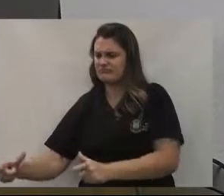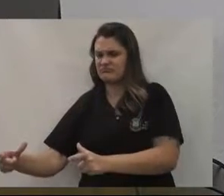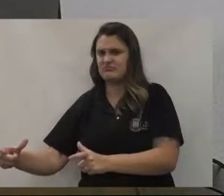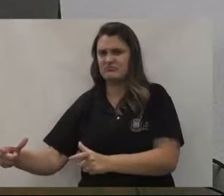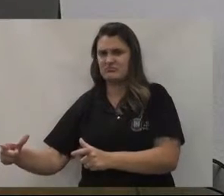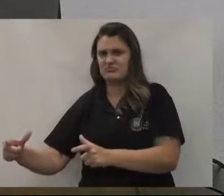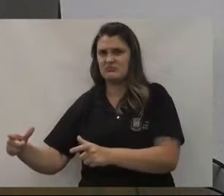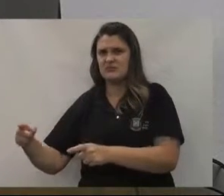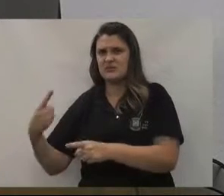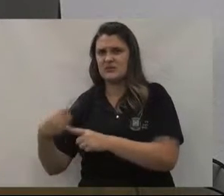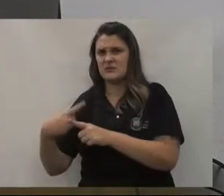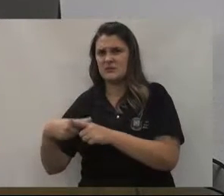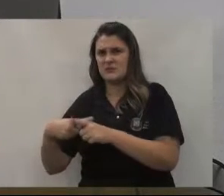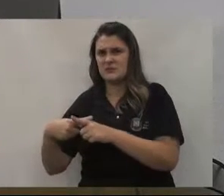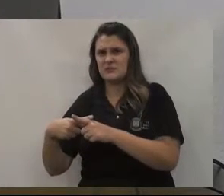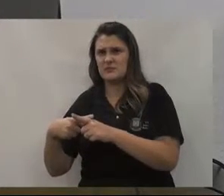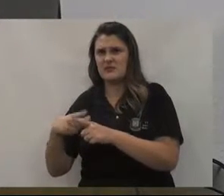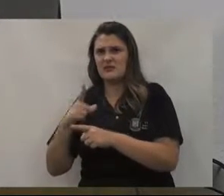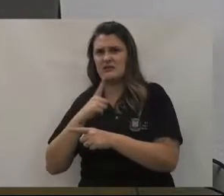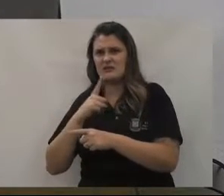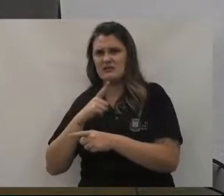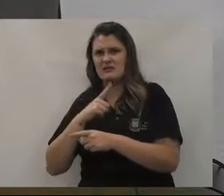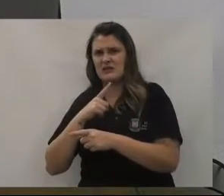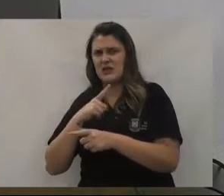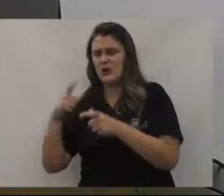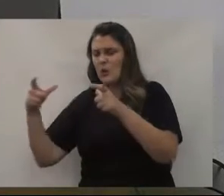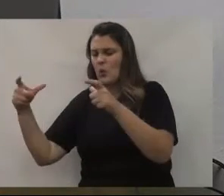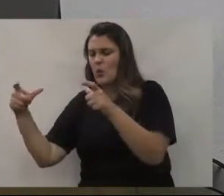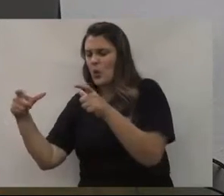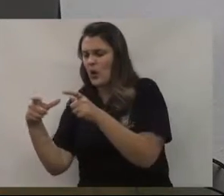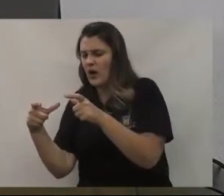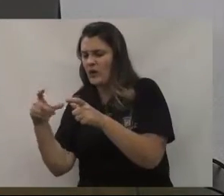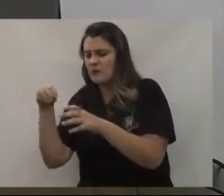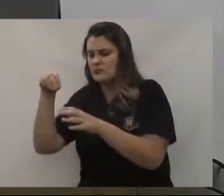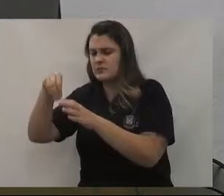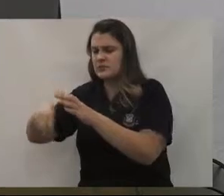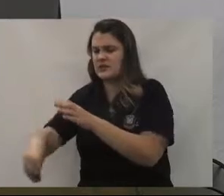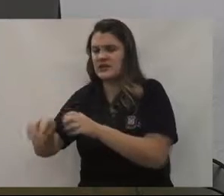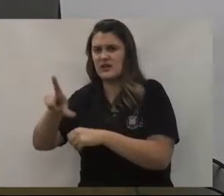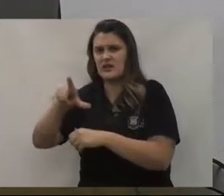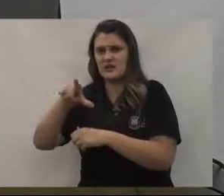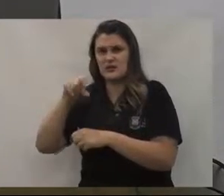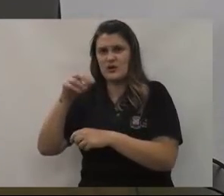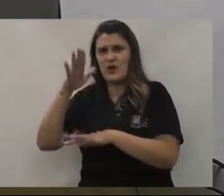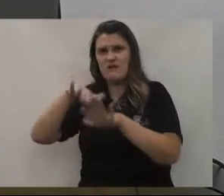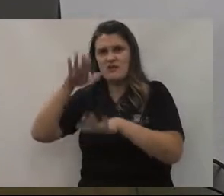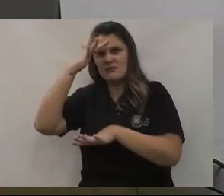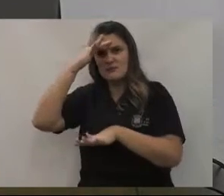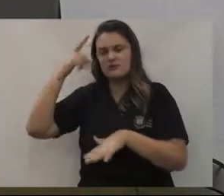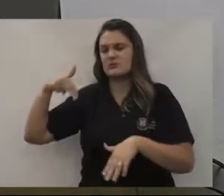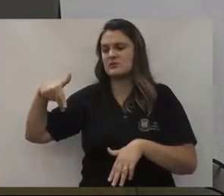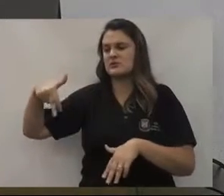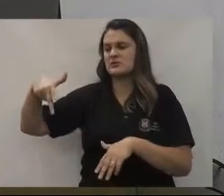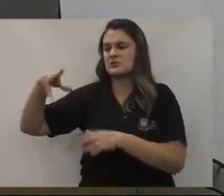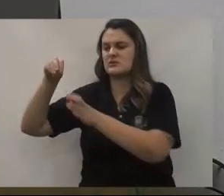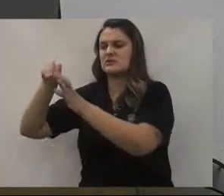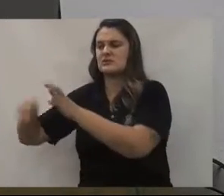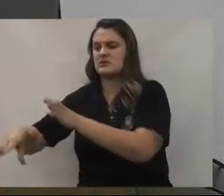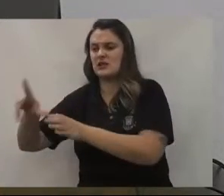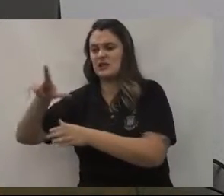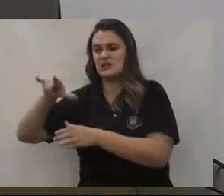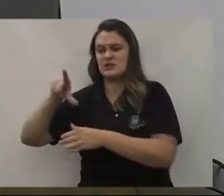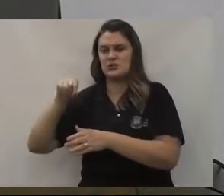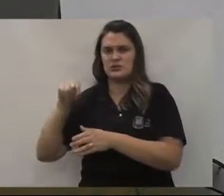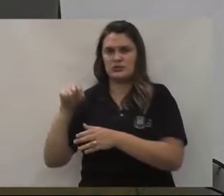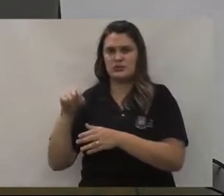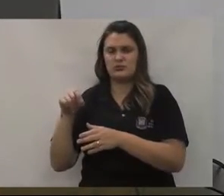chanfrada em cima, para quem entende. Então, ela tem um espaço pequeno para colocar só o lixo das pessoas que passam pela cidade. Não é o lixo caseiro.